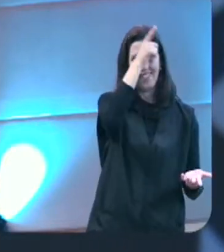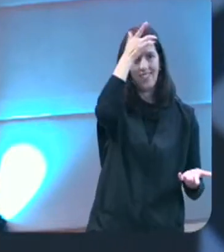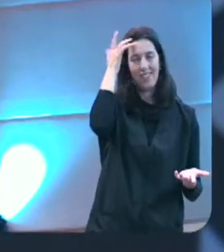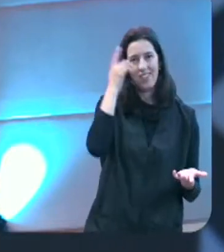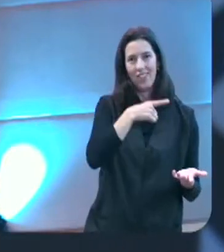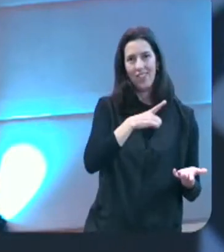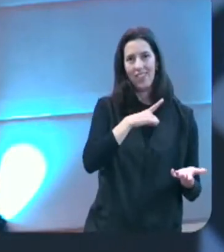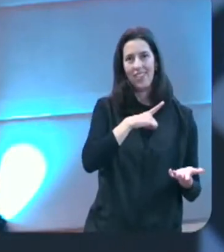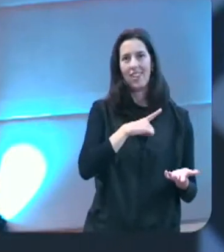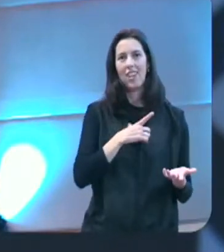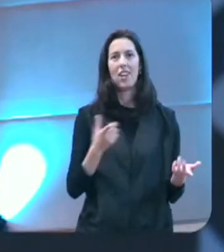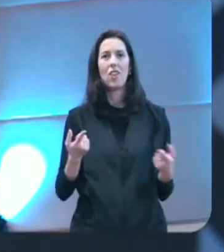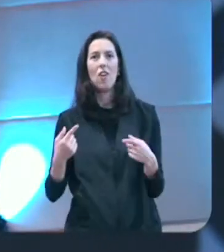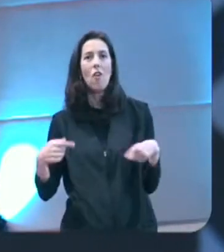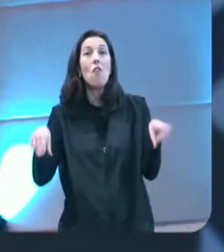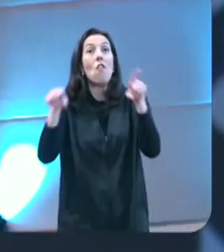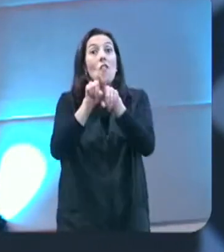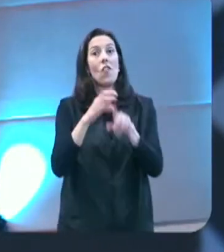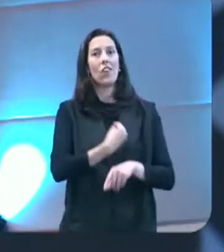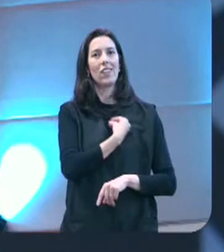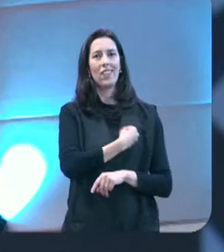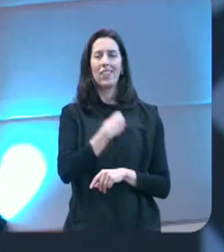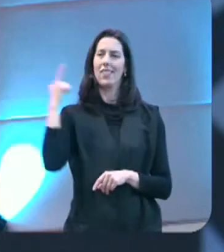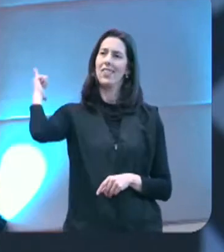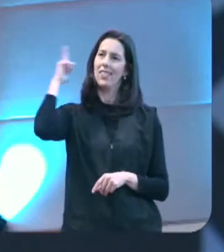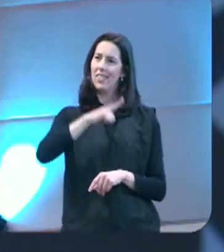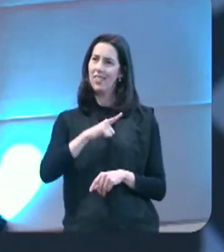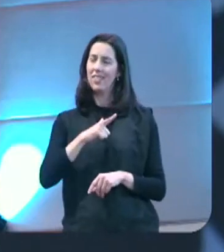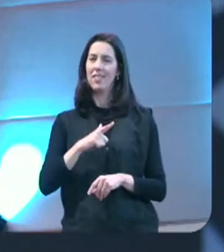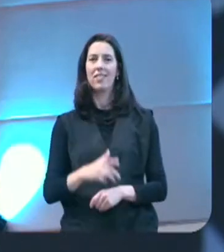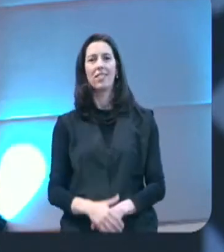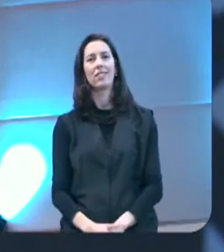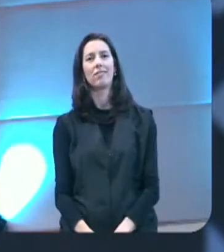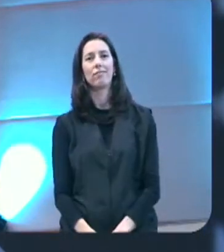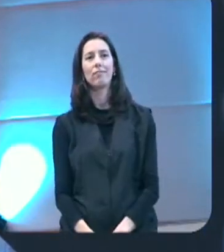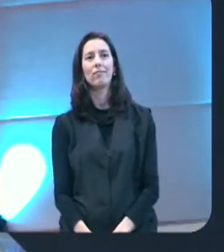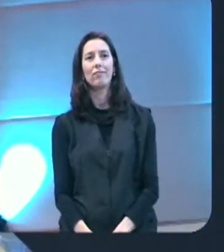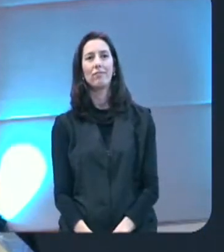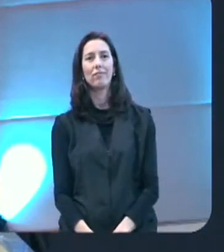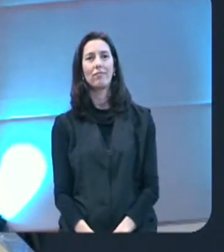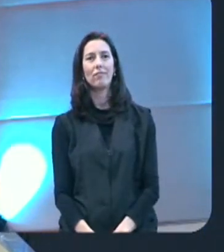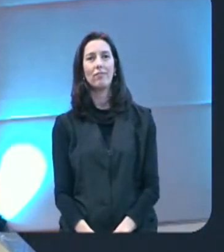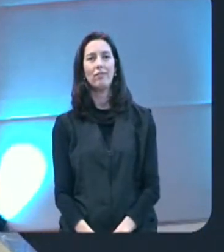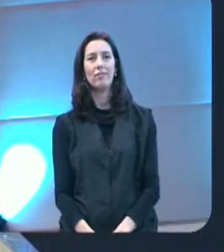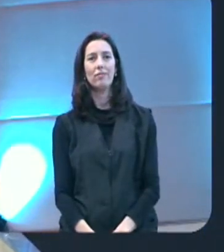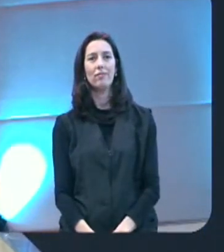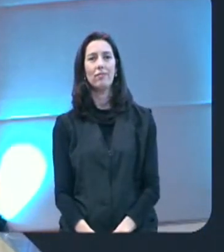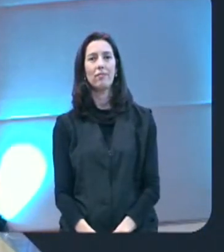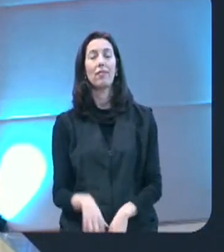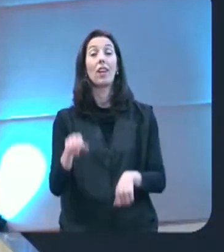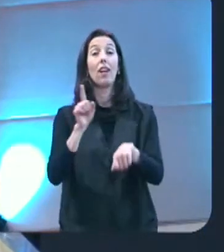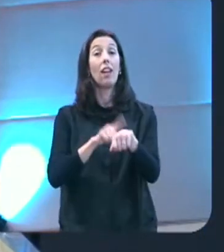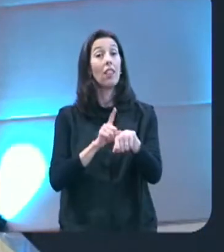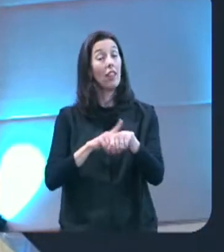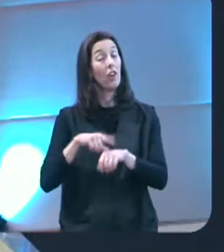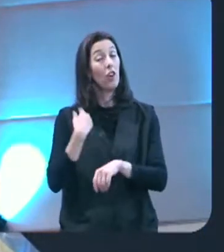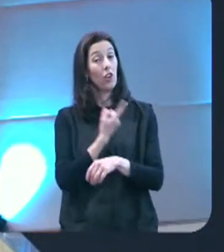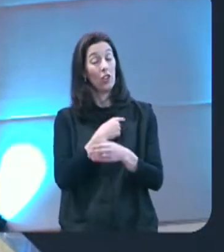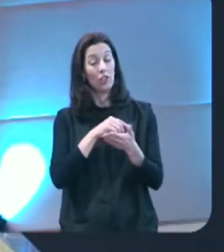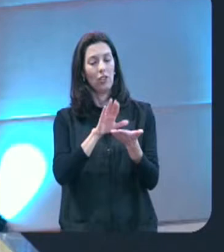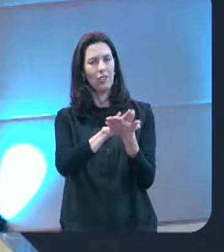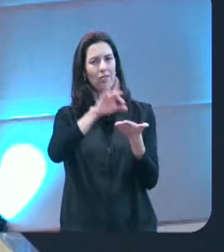Eles recuperaram as suas vidas. E quando nós lemos esta